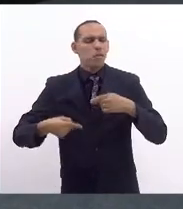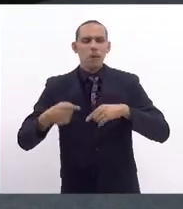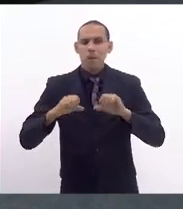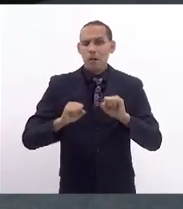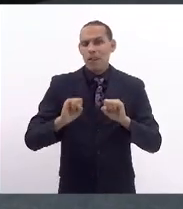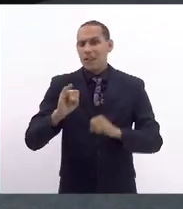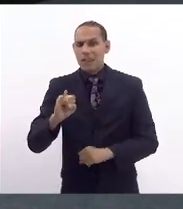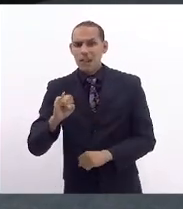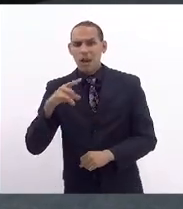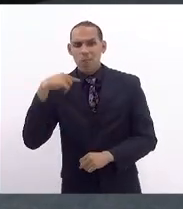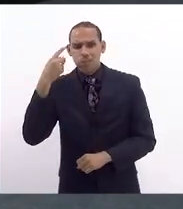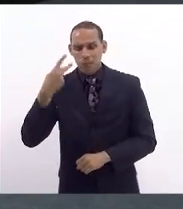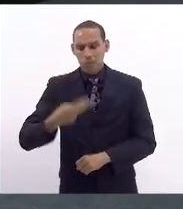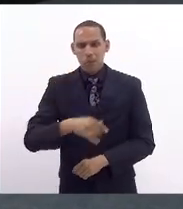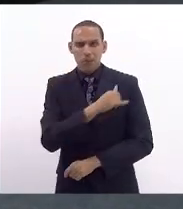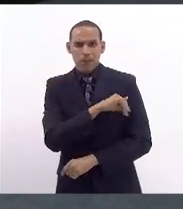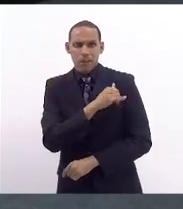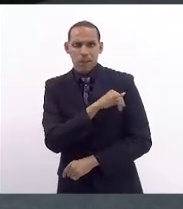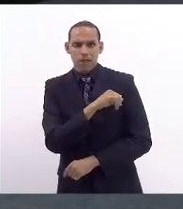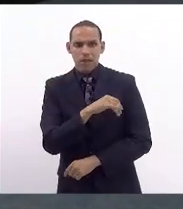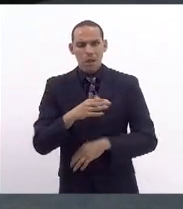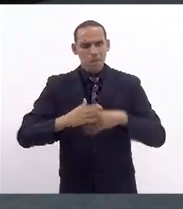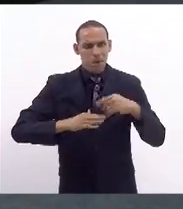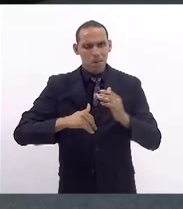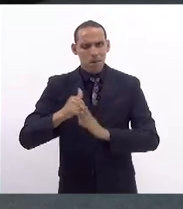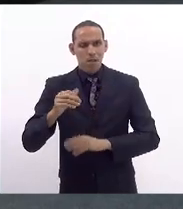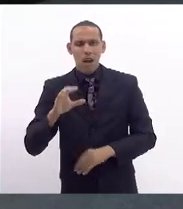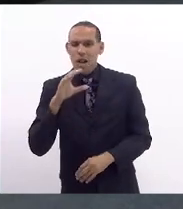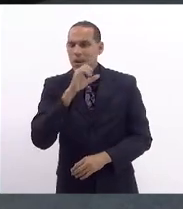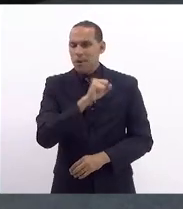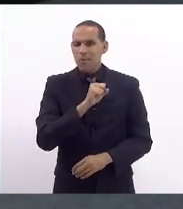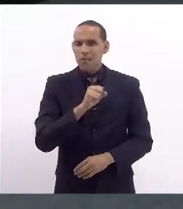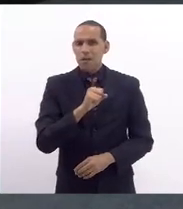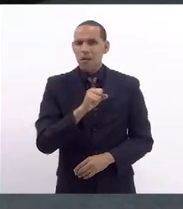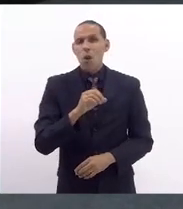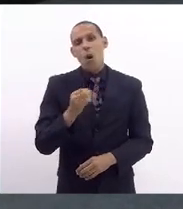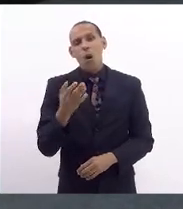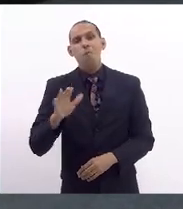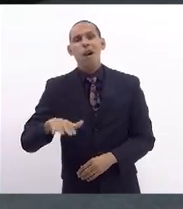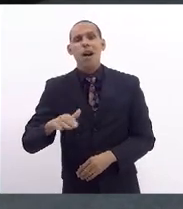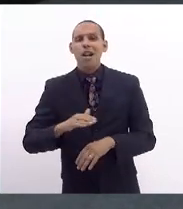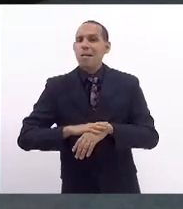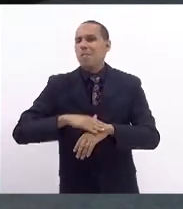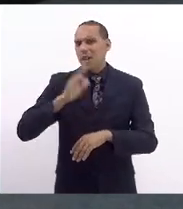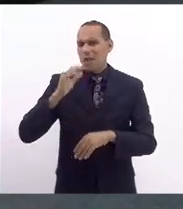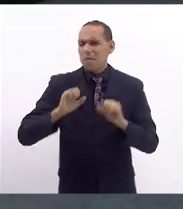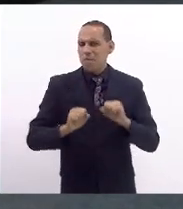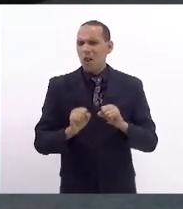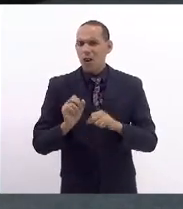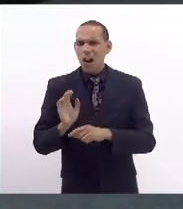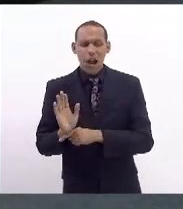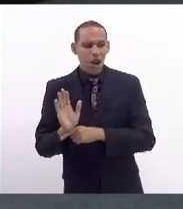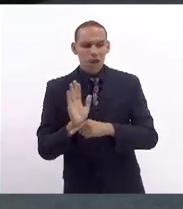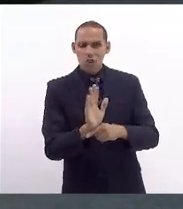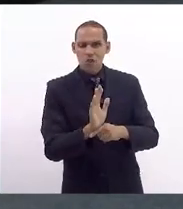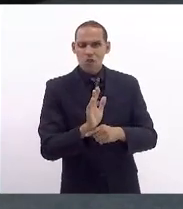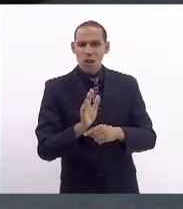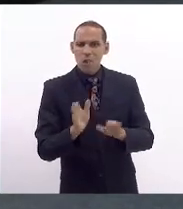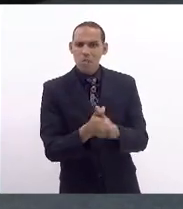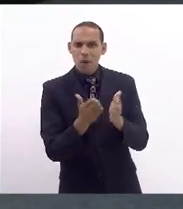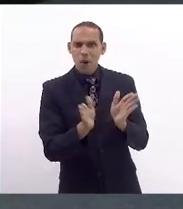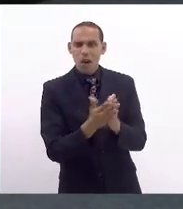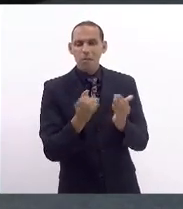Rio de Janeiro não seria tão competente tão eficiente ou até mesmo mais barata para defender os mais pobres